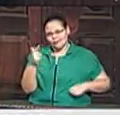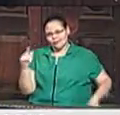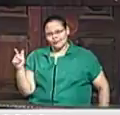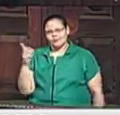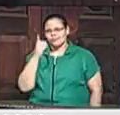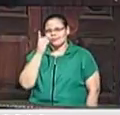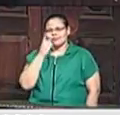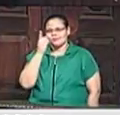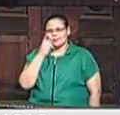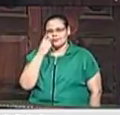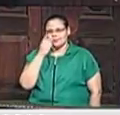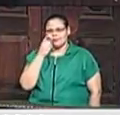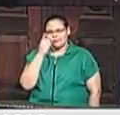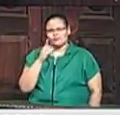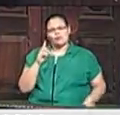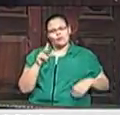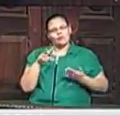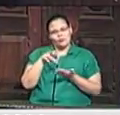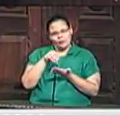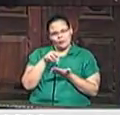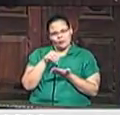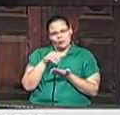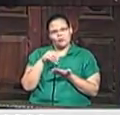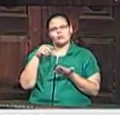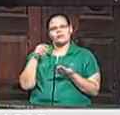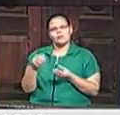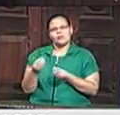parlamentares receberam cópia.